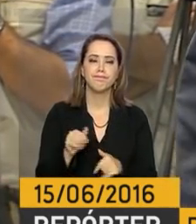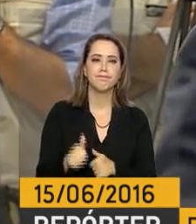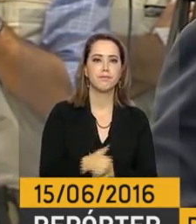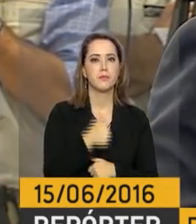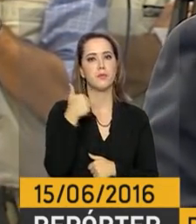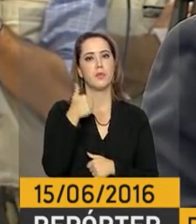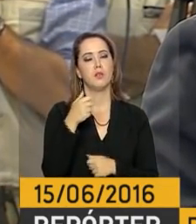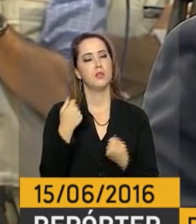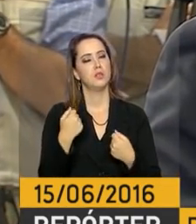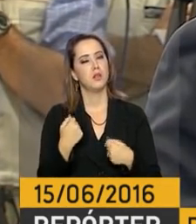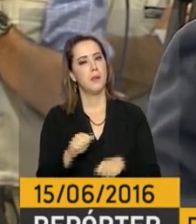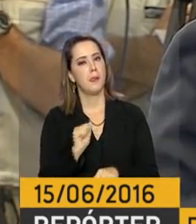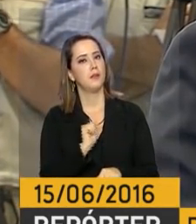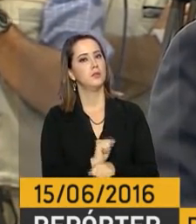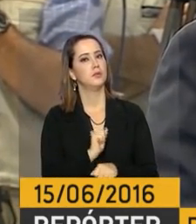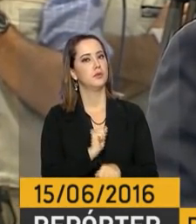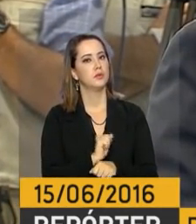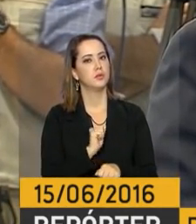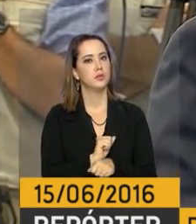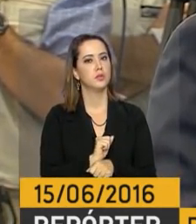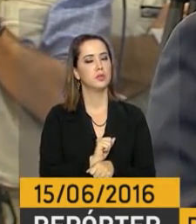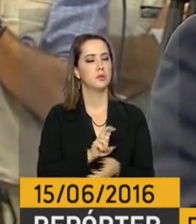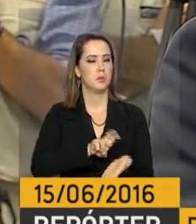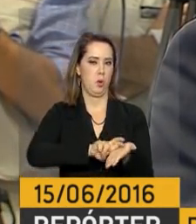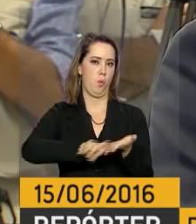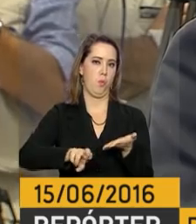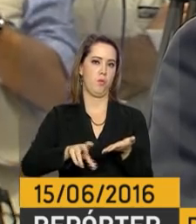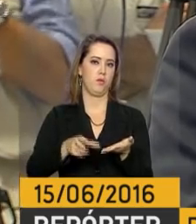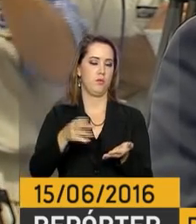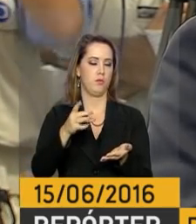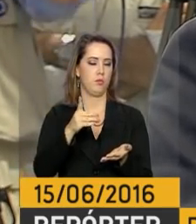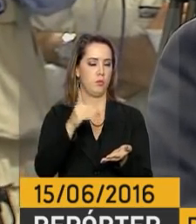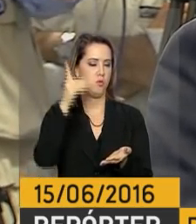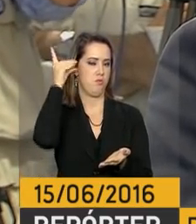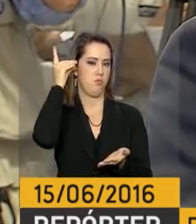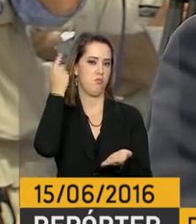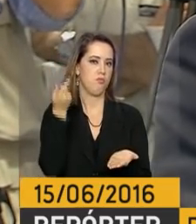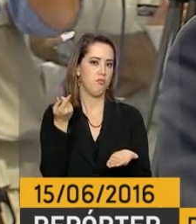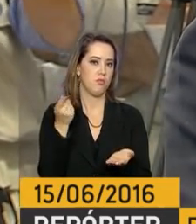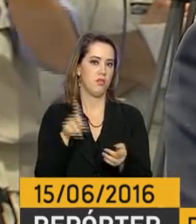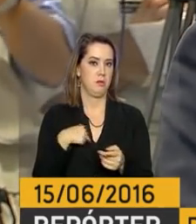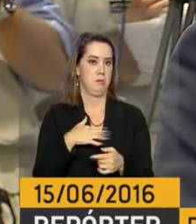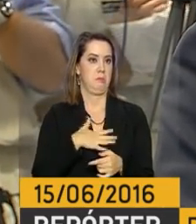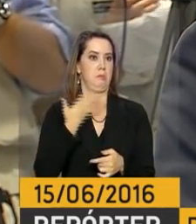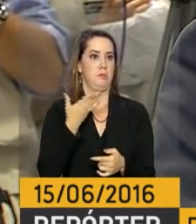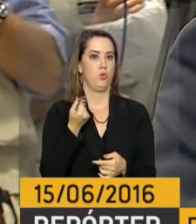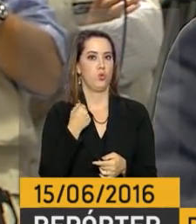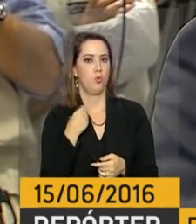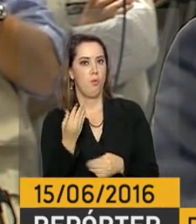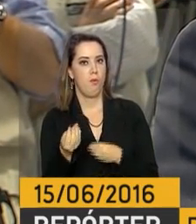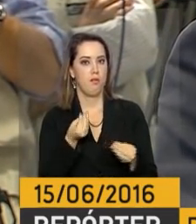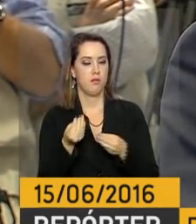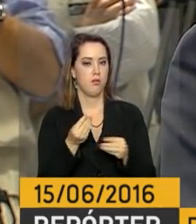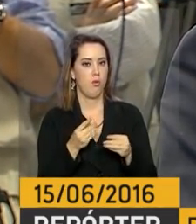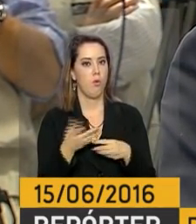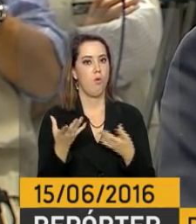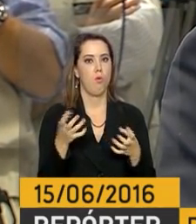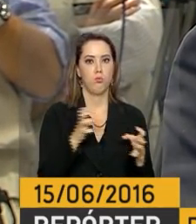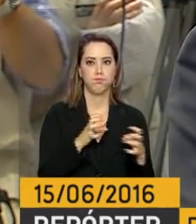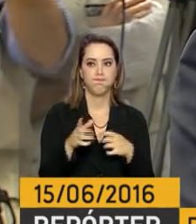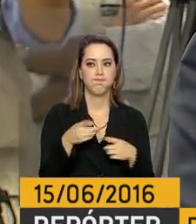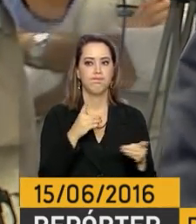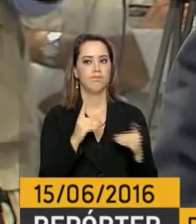não se definisse a questão do impeachment em definitivo. Isso gerou bastante surpresa, uma certa discussão sobre as